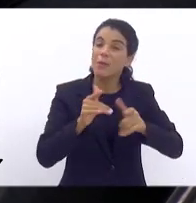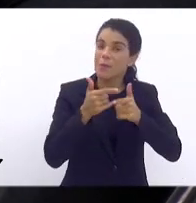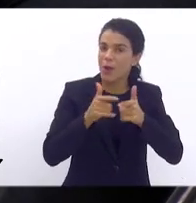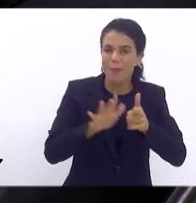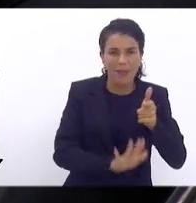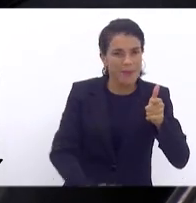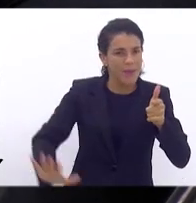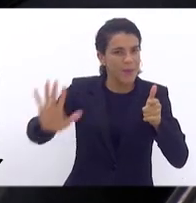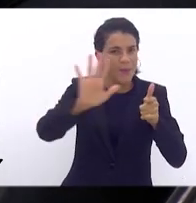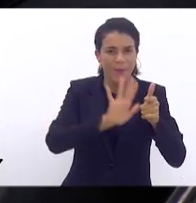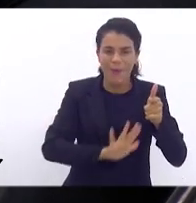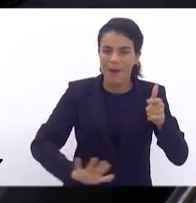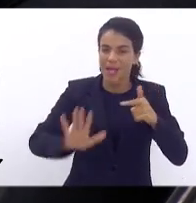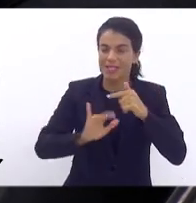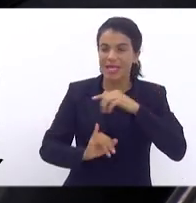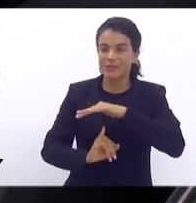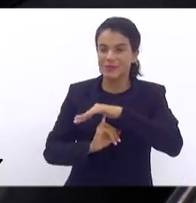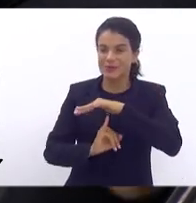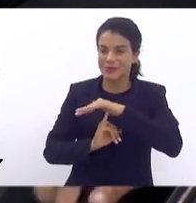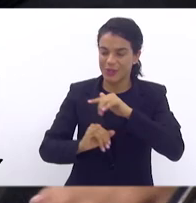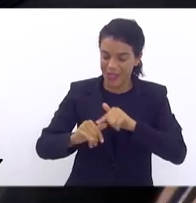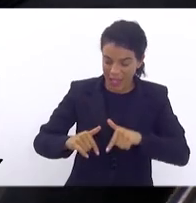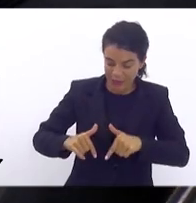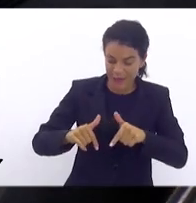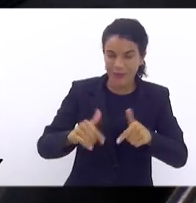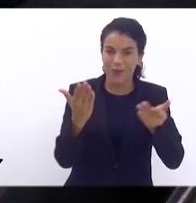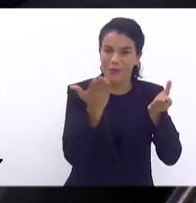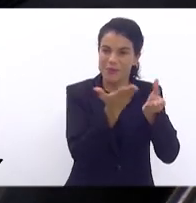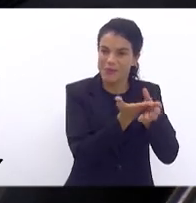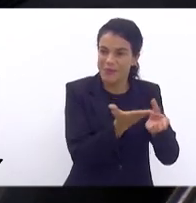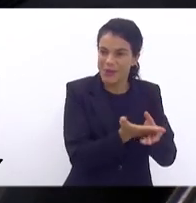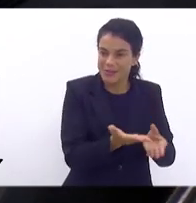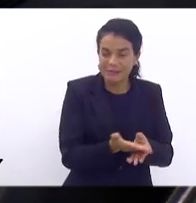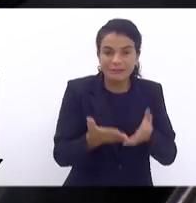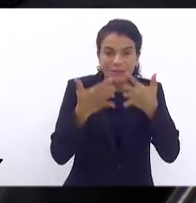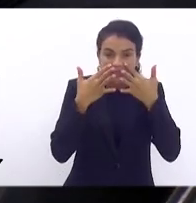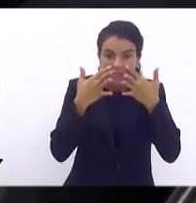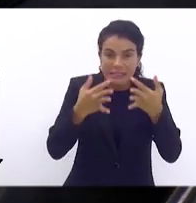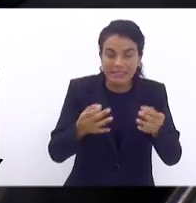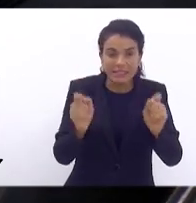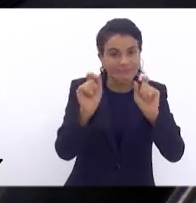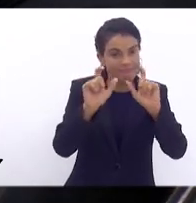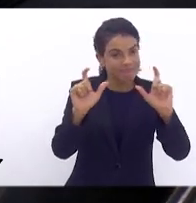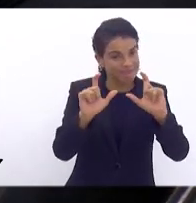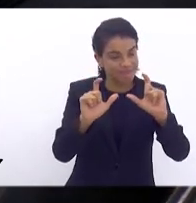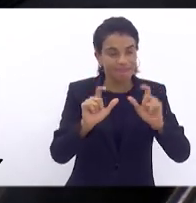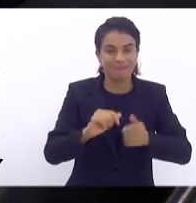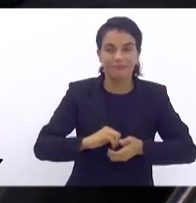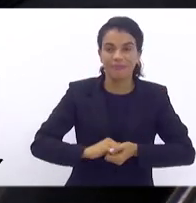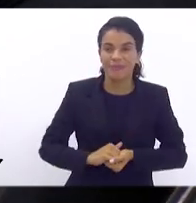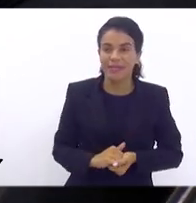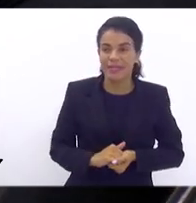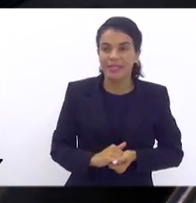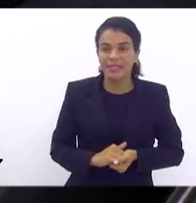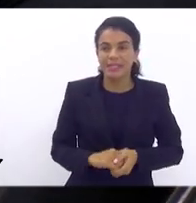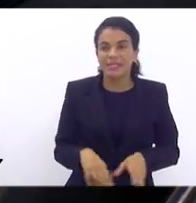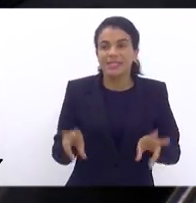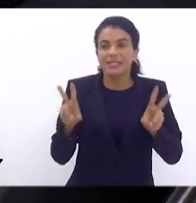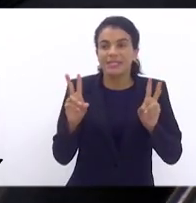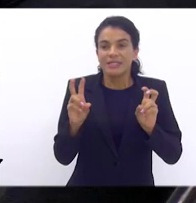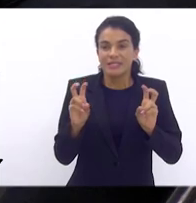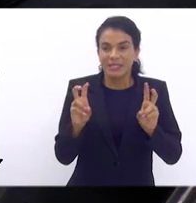problema de todas as instituições que atuam naquele processo que tem que estar atentas né para para esse fato e com relação